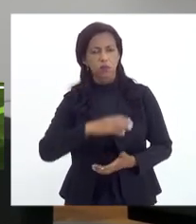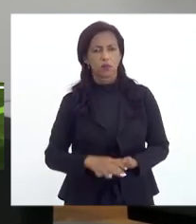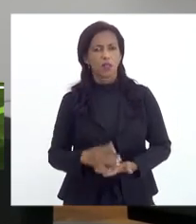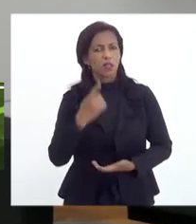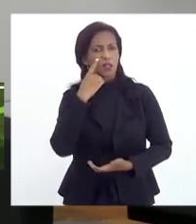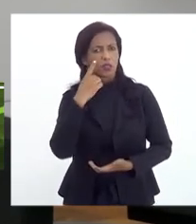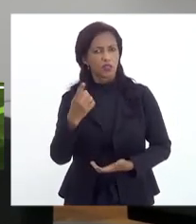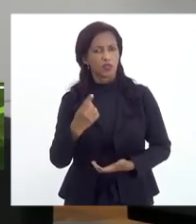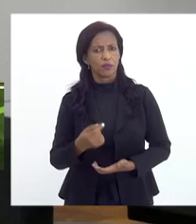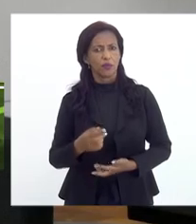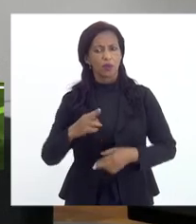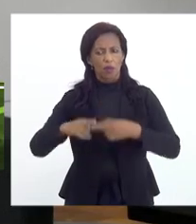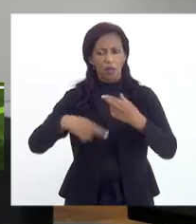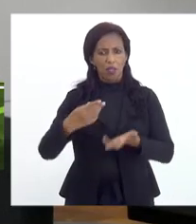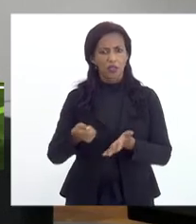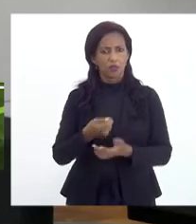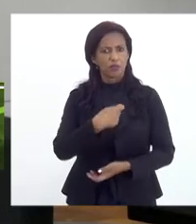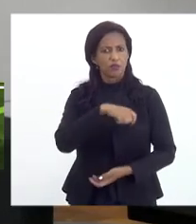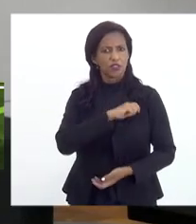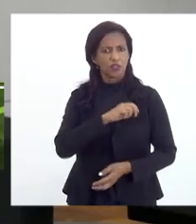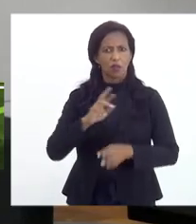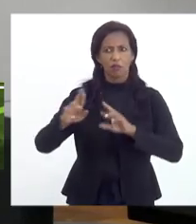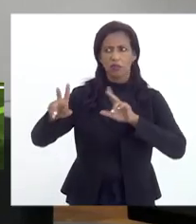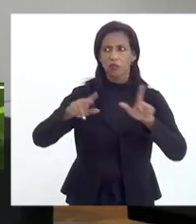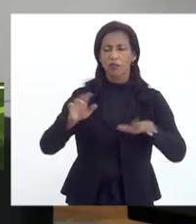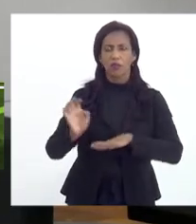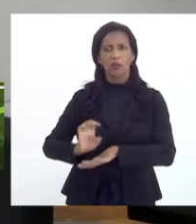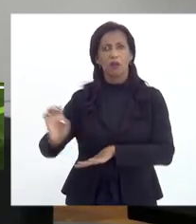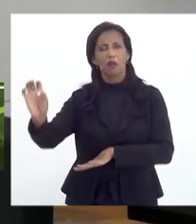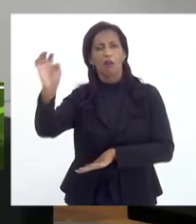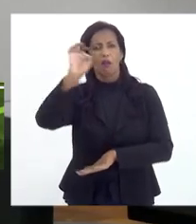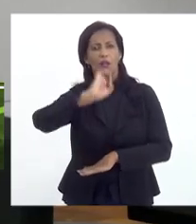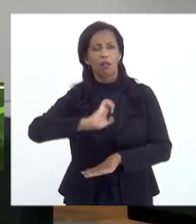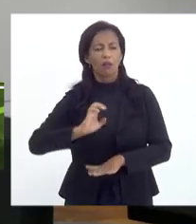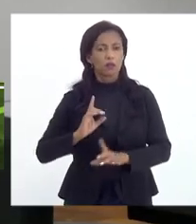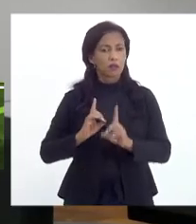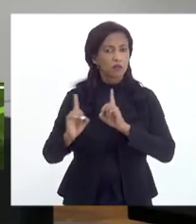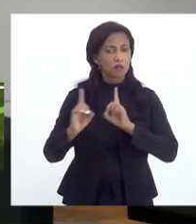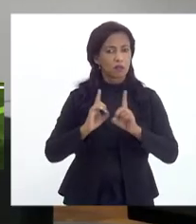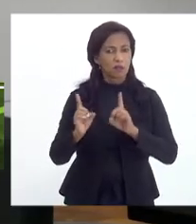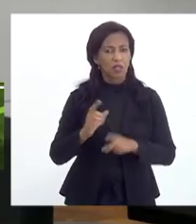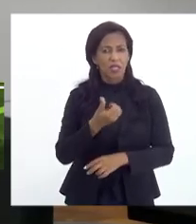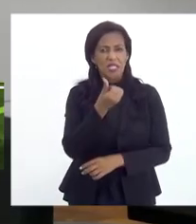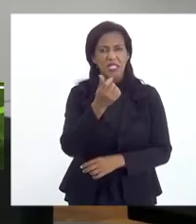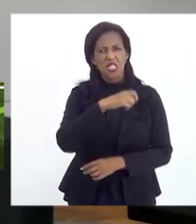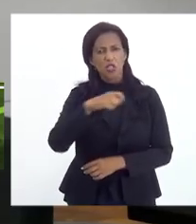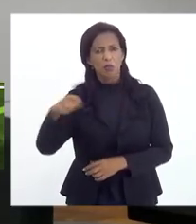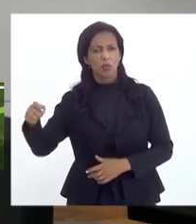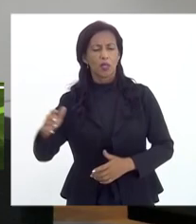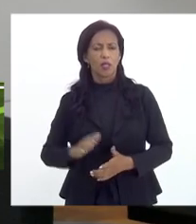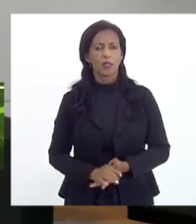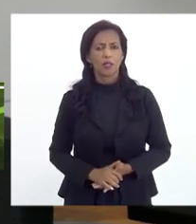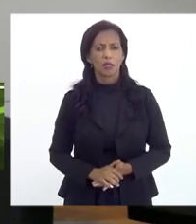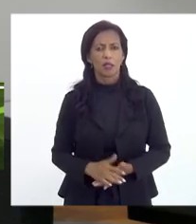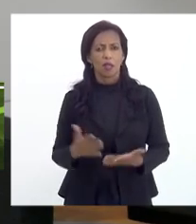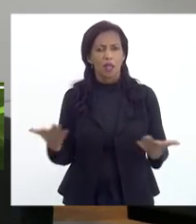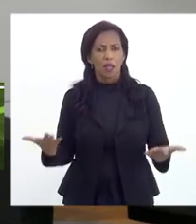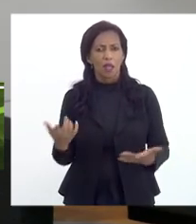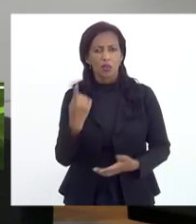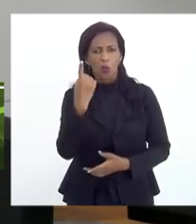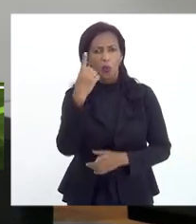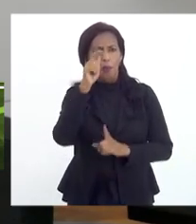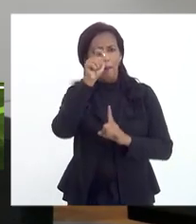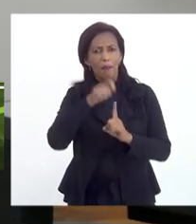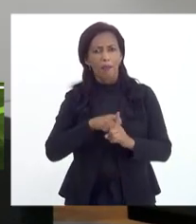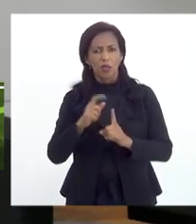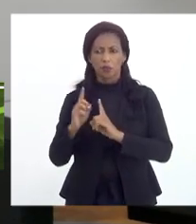viu Que regime De recuperação fiscal Em diferentes estados São discutidos Por seis meses A gente mal Teve um mês